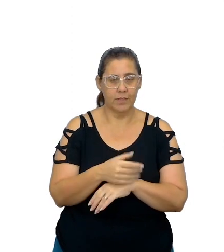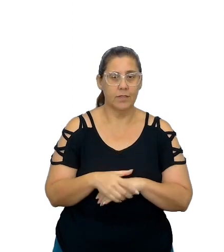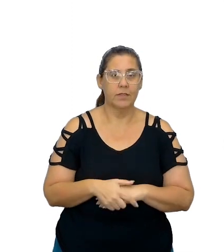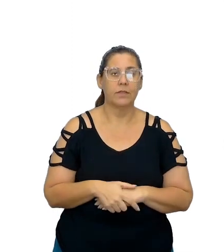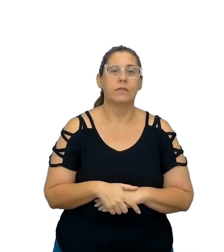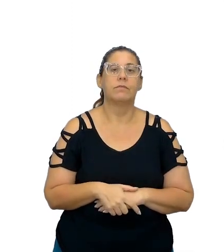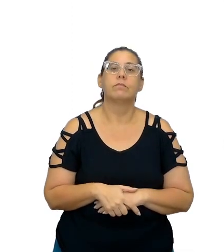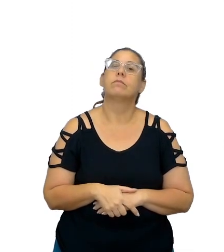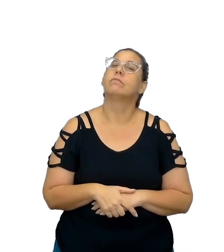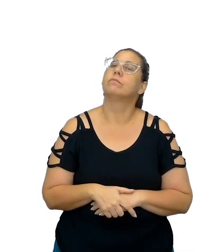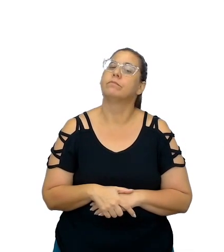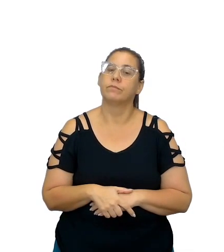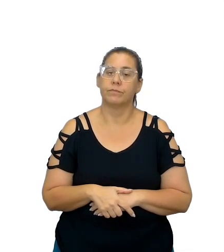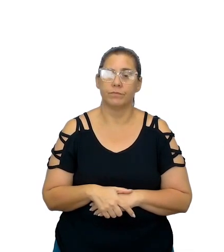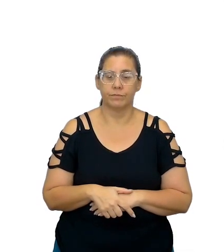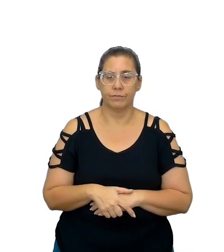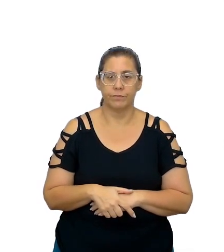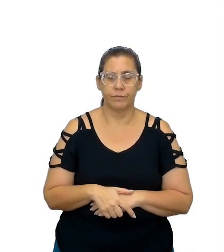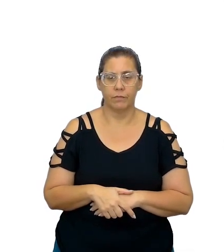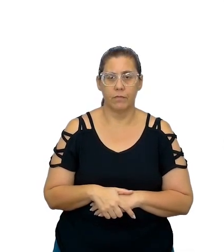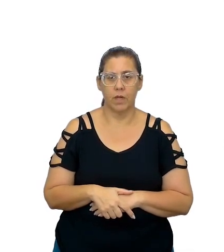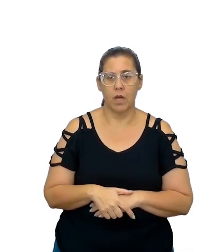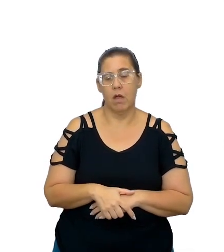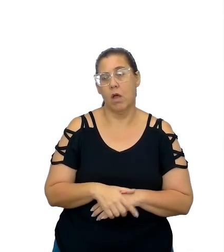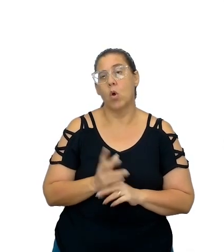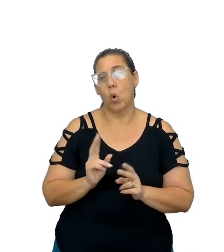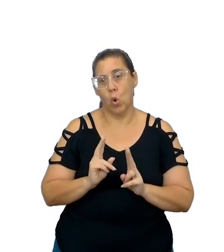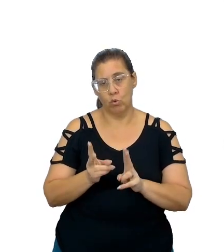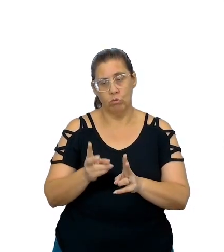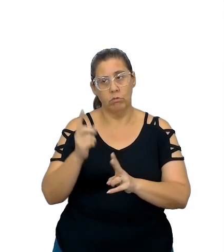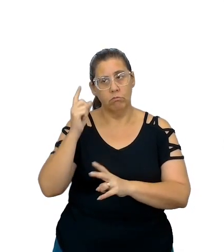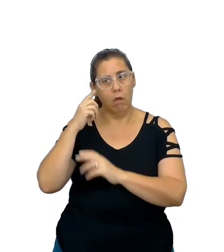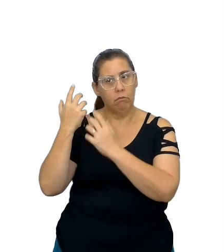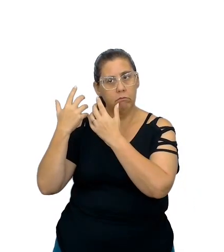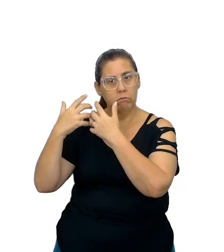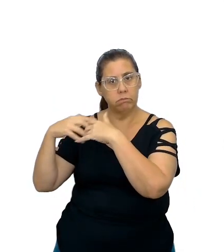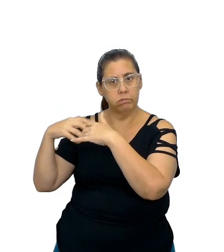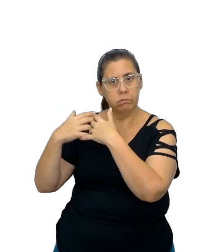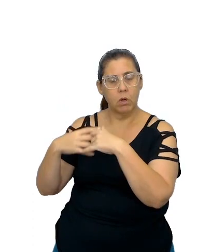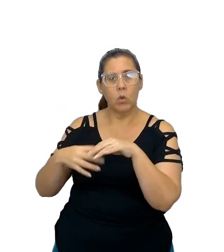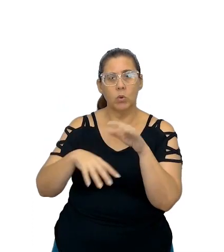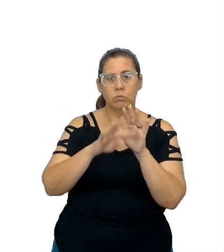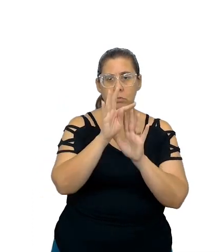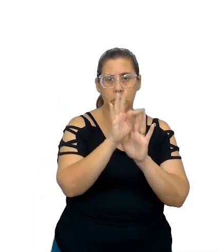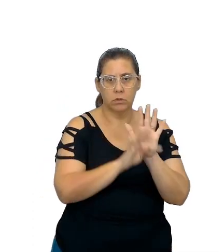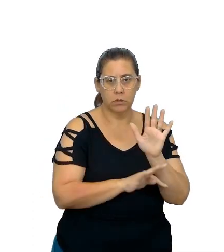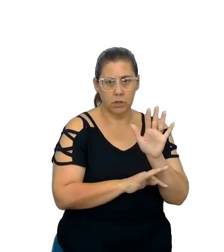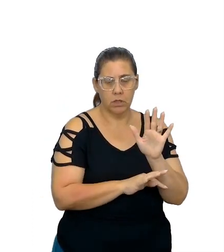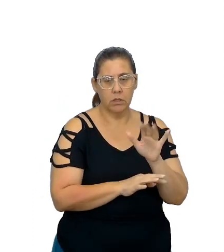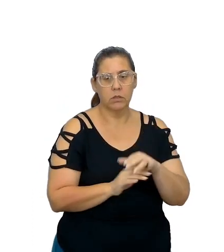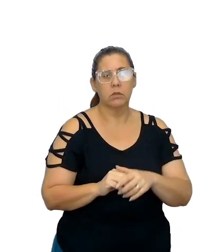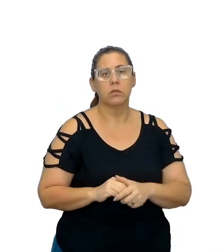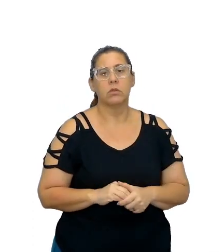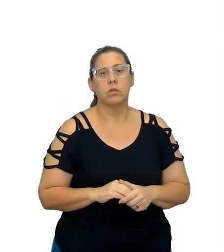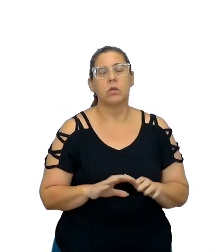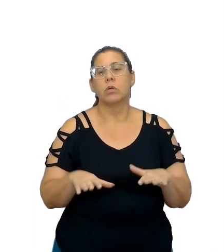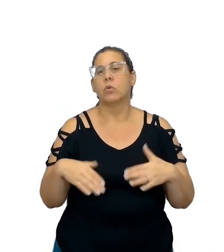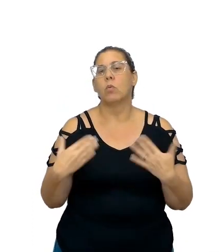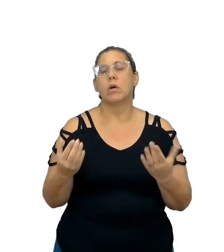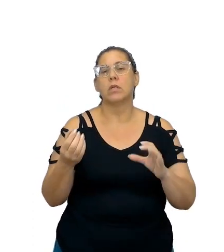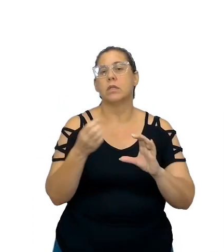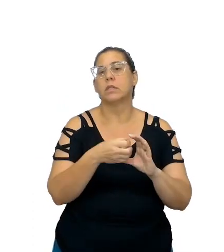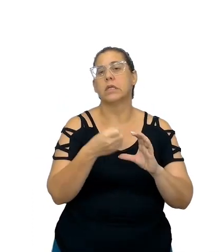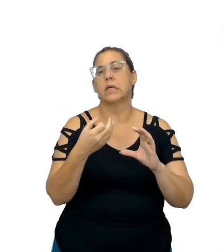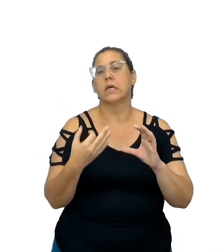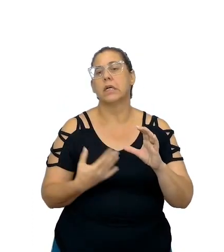tá? Bom, ainda continuando nessa reflexão dos textos multimodais e multissemióticos, né, quais são as